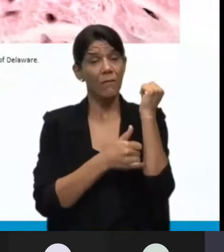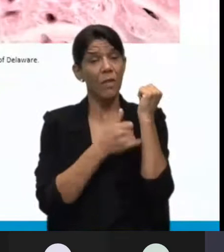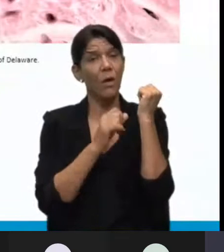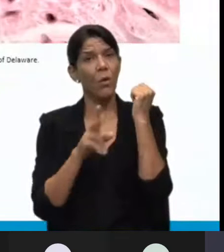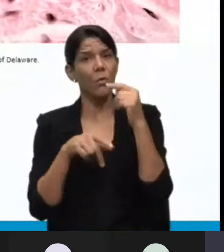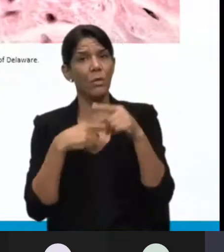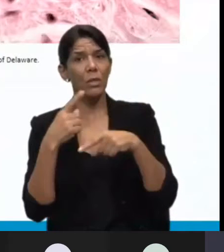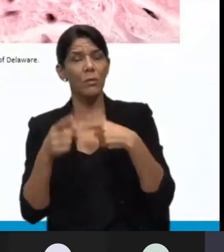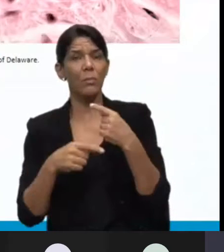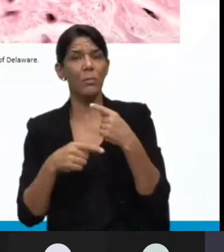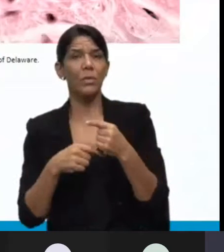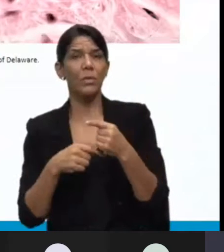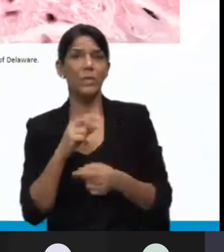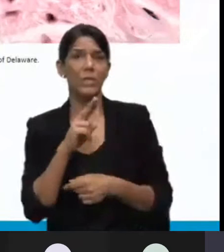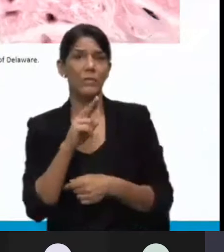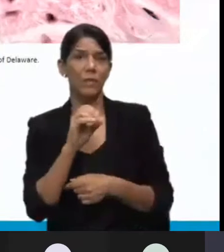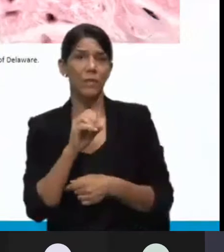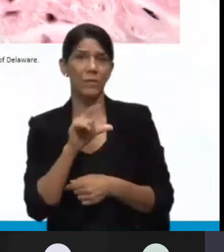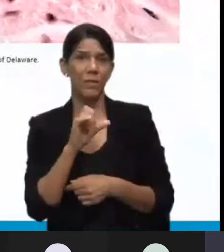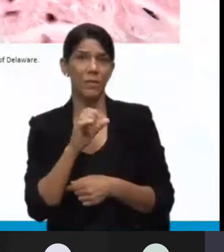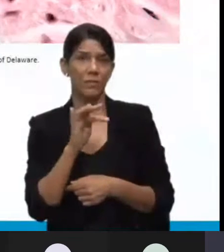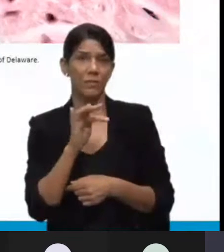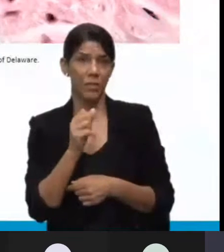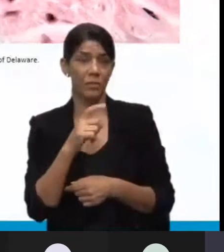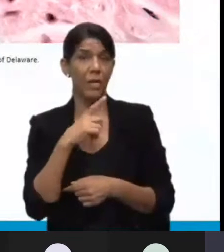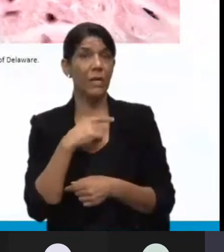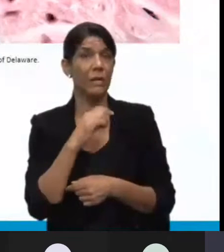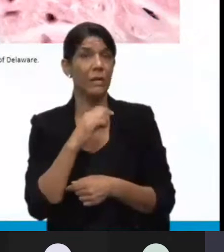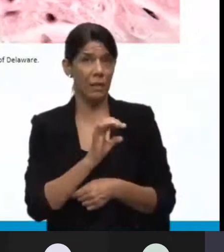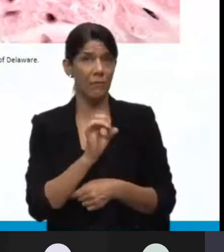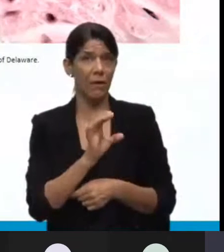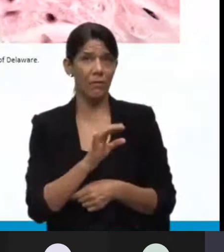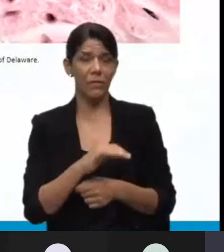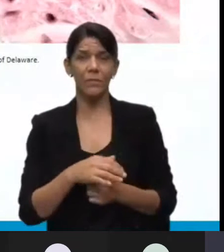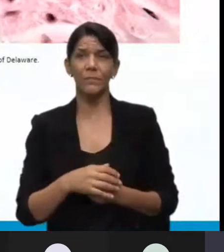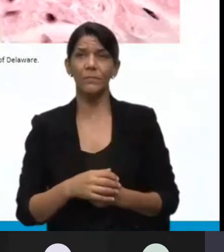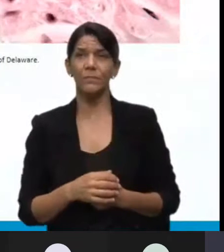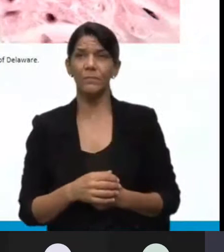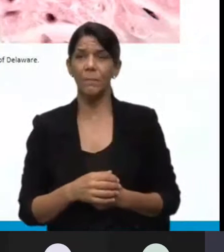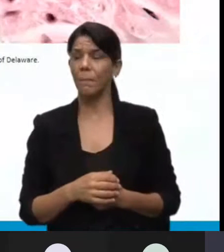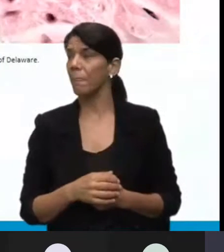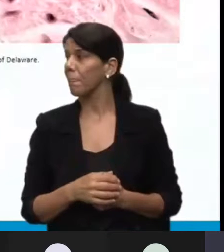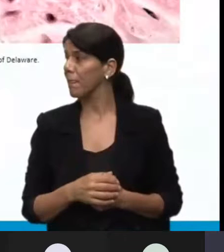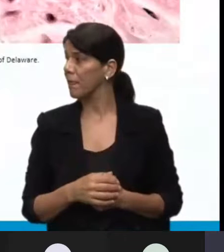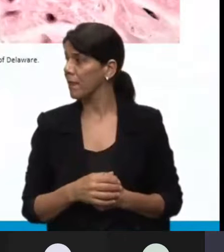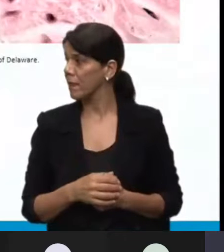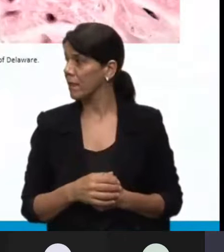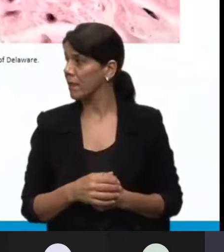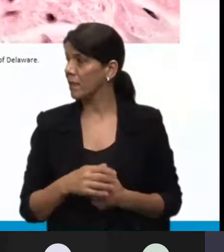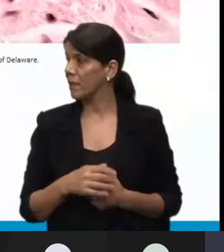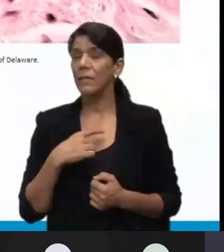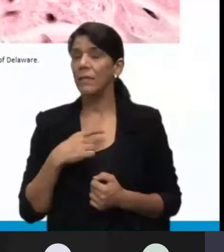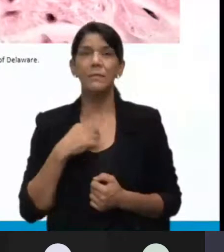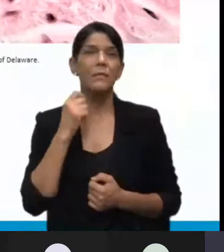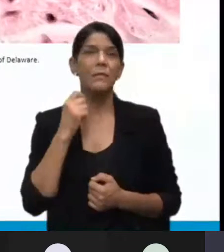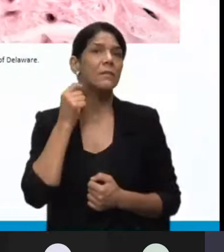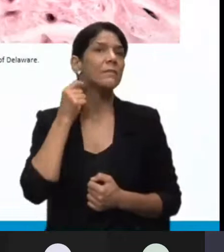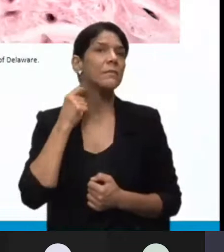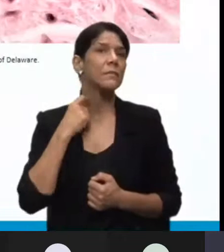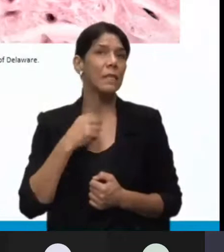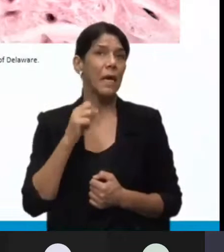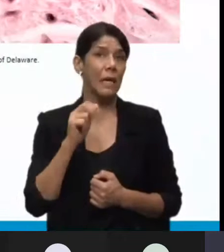veia ou depois lá em vaso linfático, é onde eu vou encontrar a presença de válvula. A gente falou aqui, ó, que a artéria, ela tem